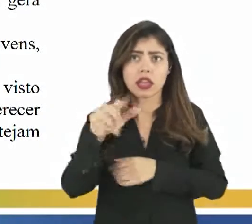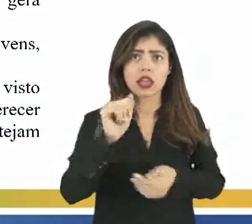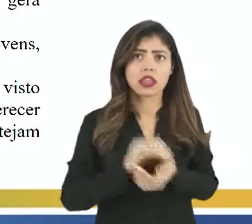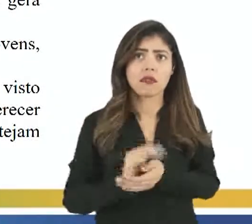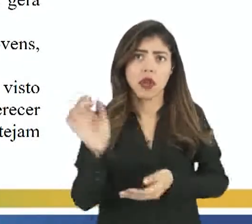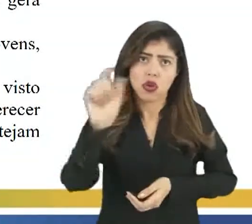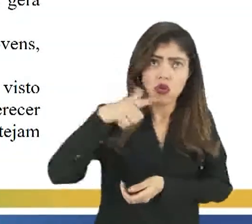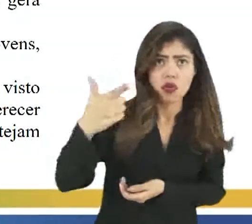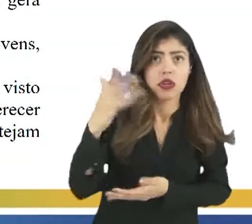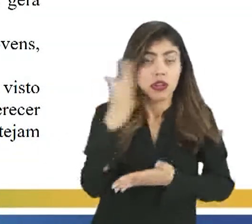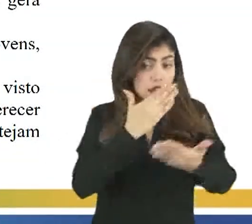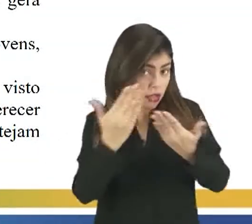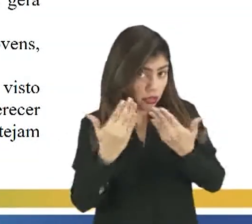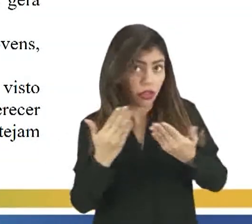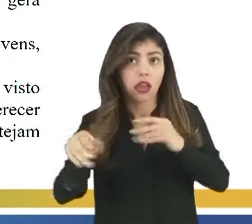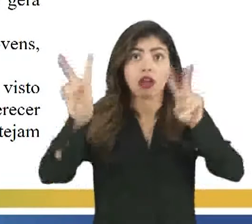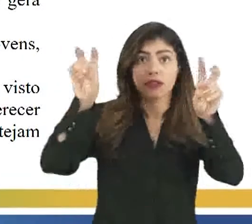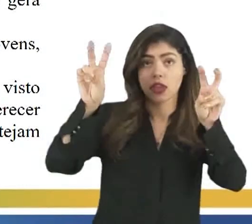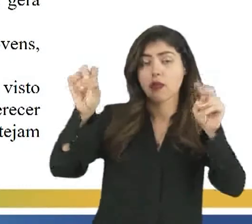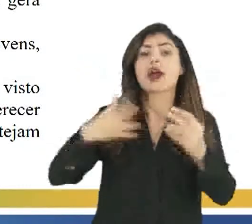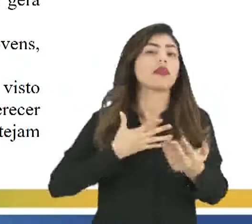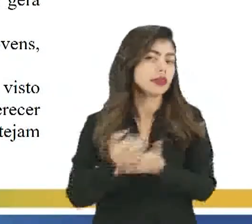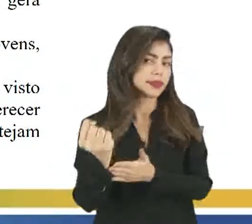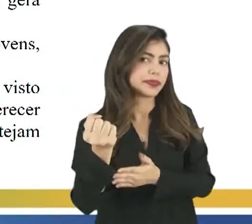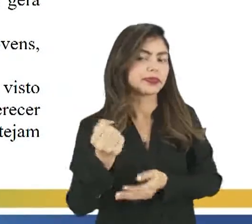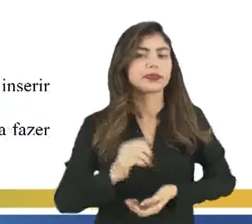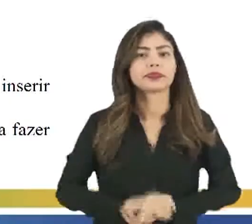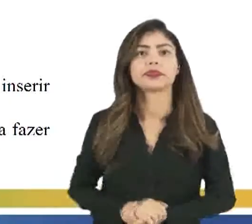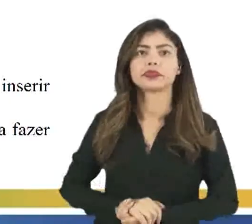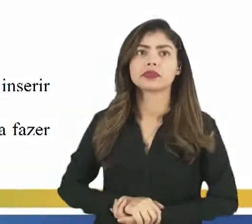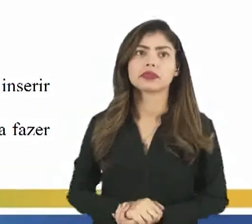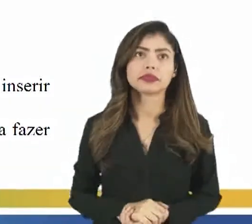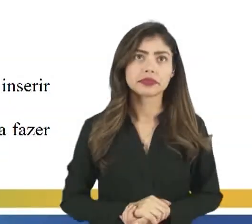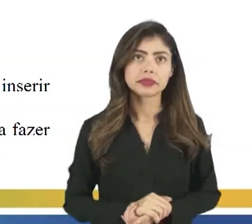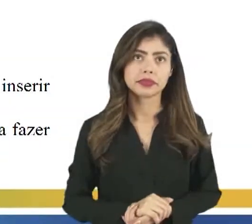outros auxílios que estejam relacionados com o tema abordado.